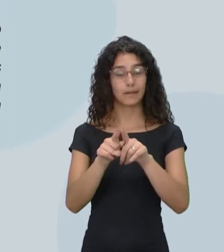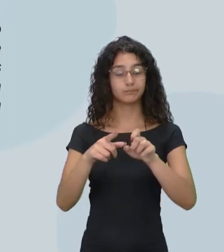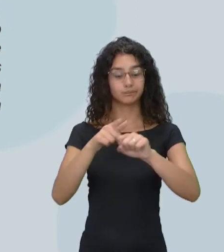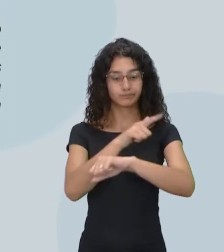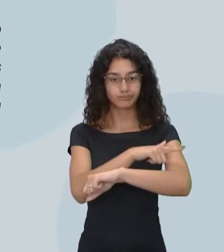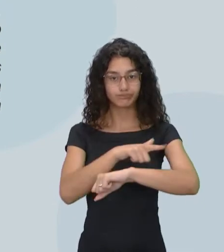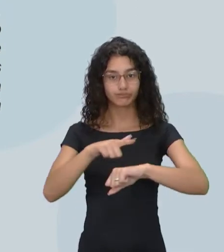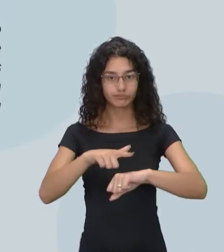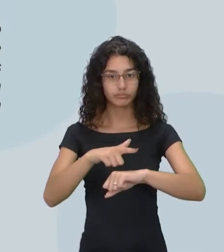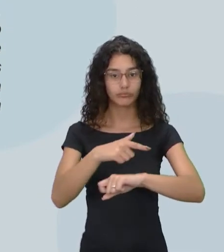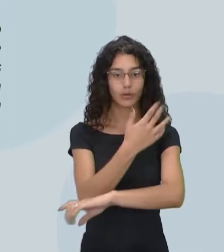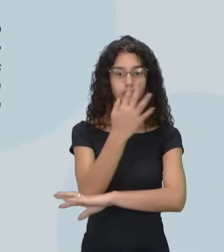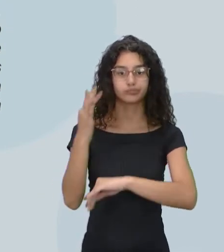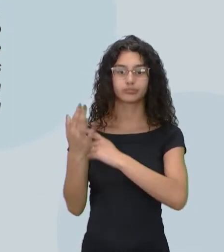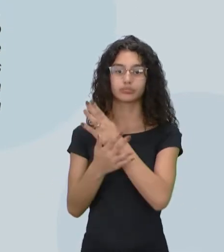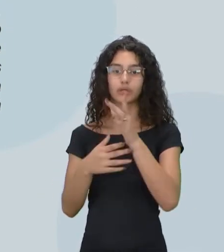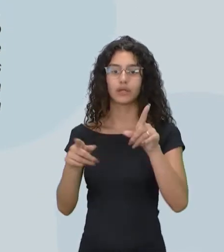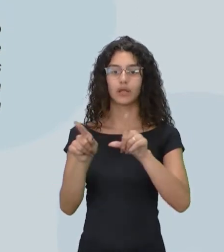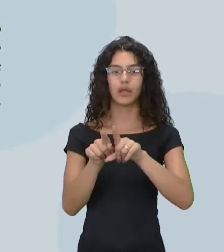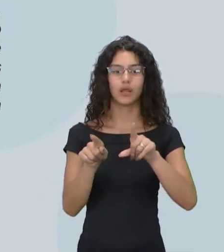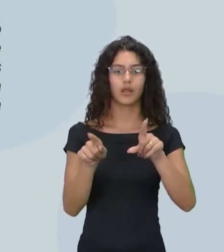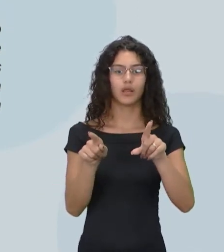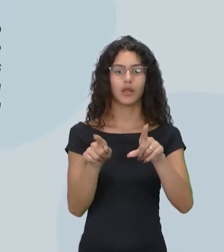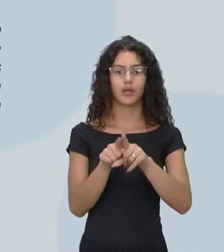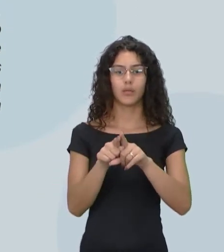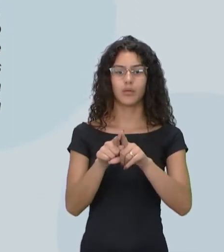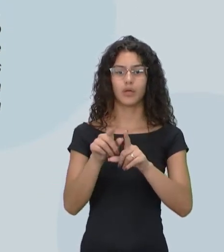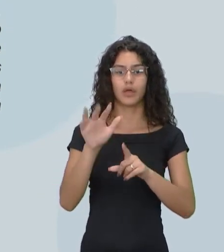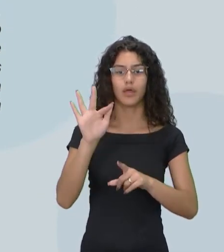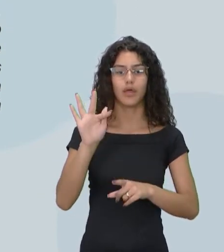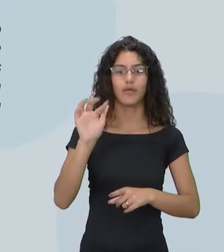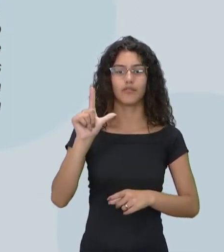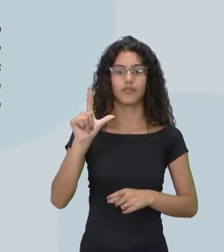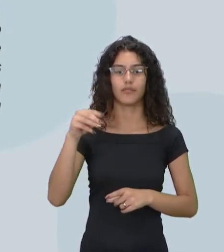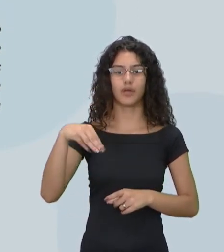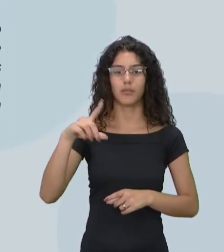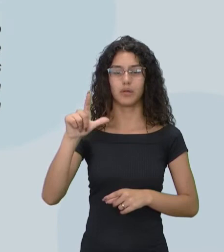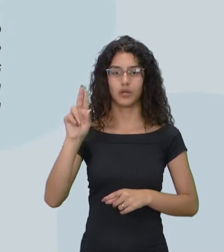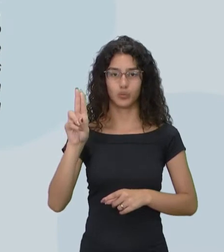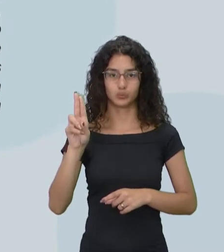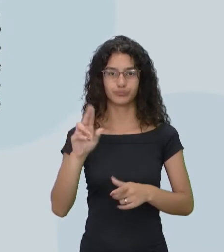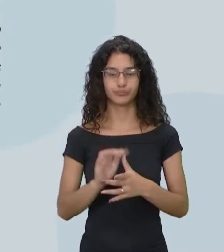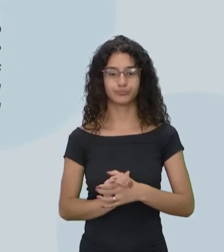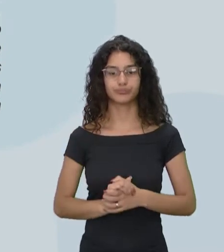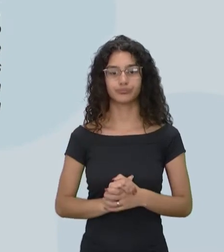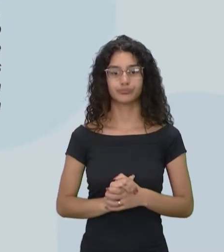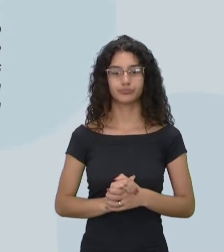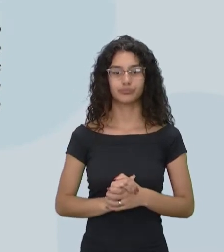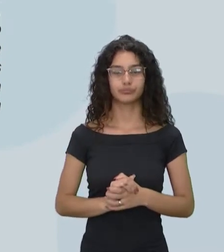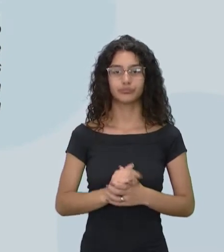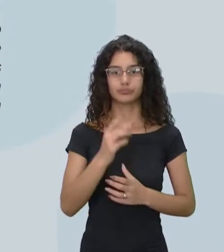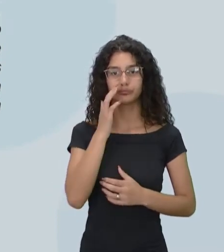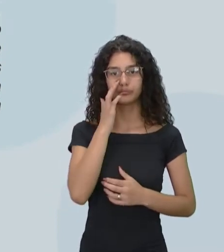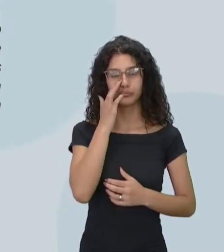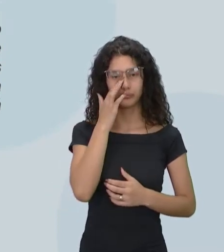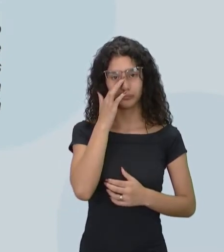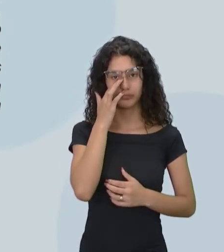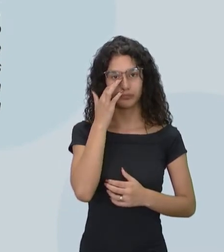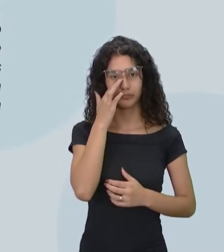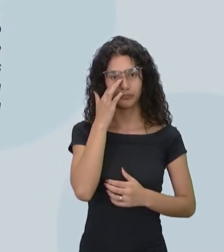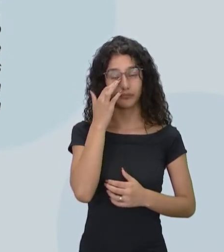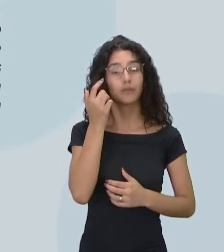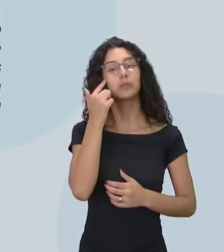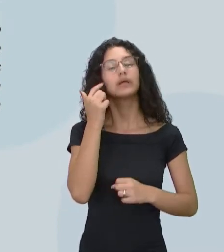urbana e o CRIO do Fundo Municipal de Limpeza Urbana, a FMLU. Aí, então, vamos pensar